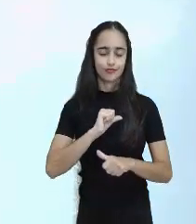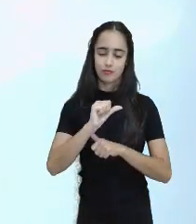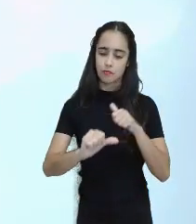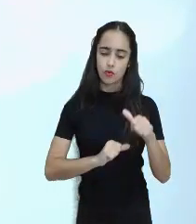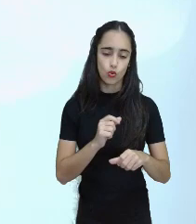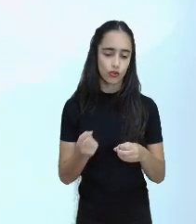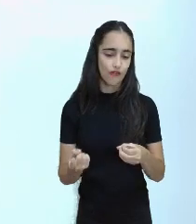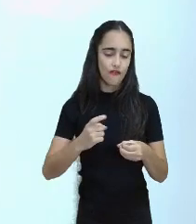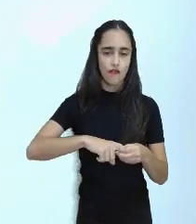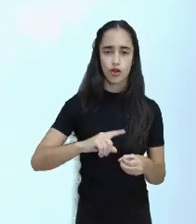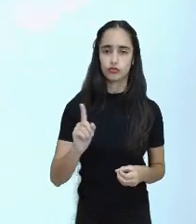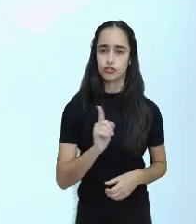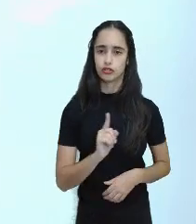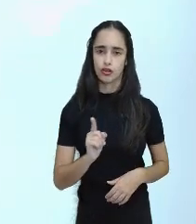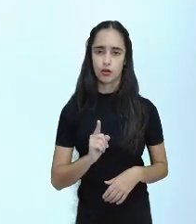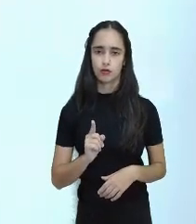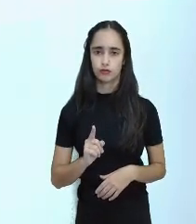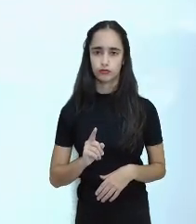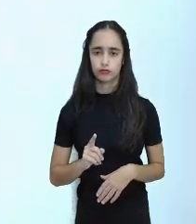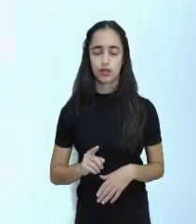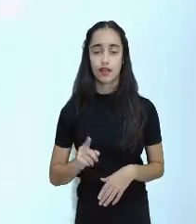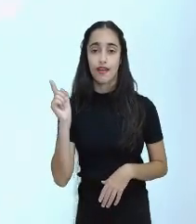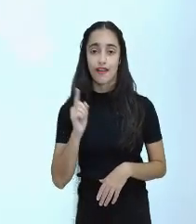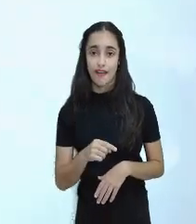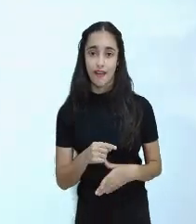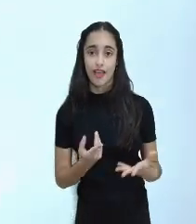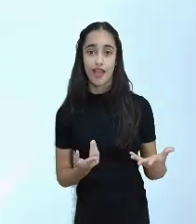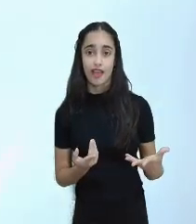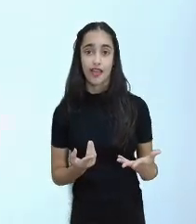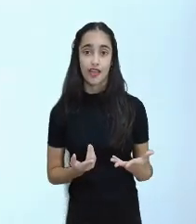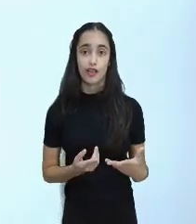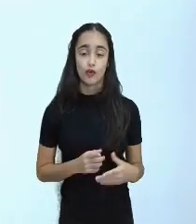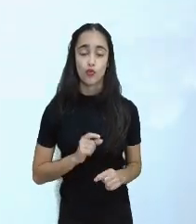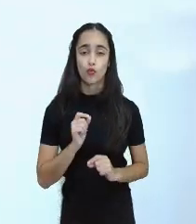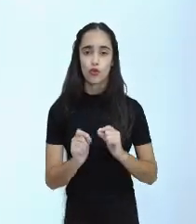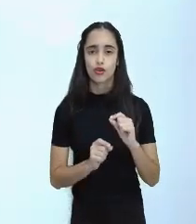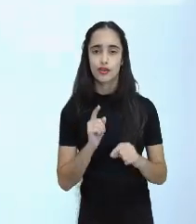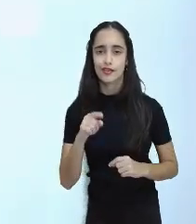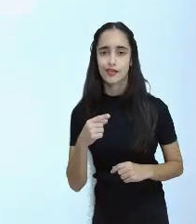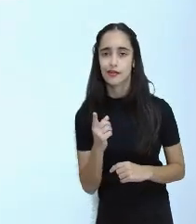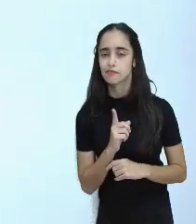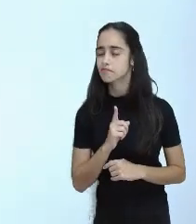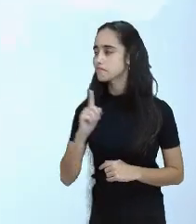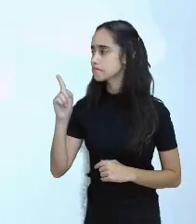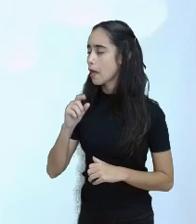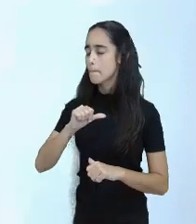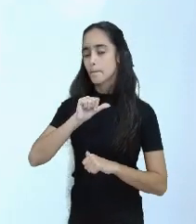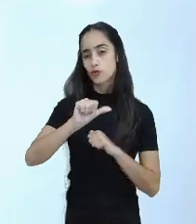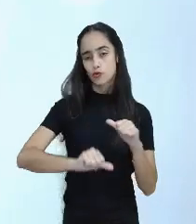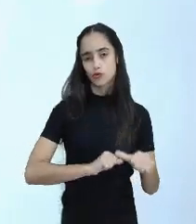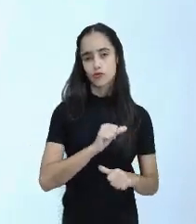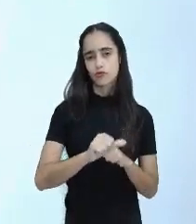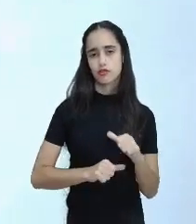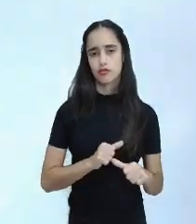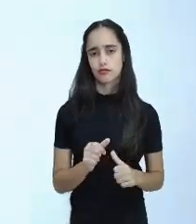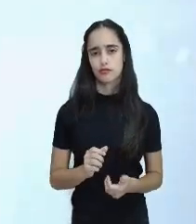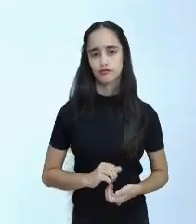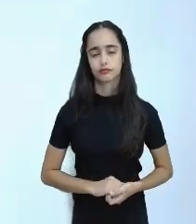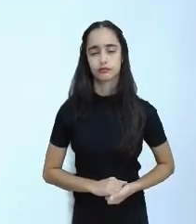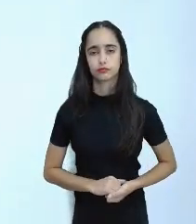Irreversível. Esta é a propriedade da matéria nesta transformação, neste